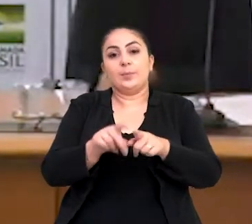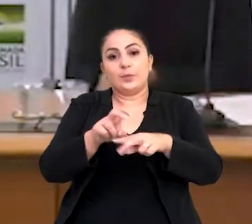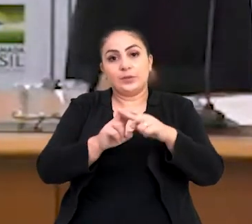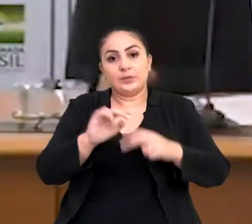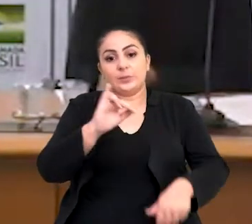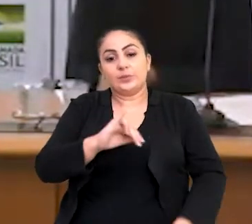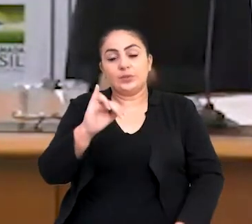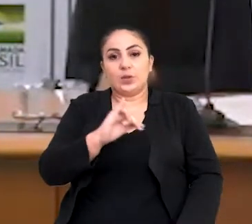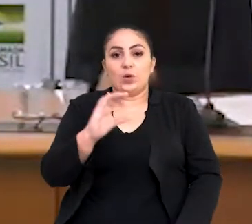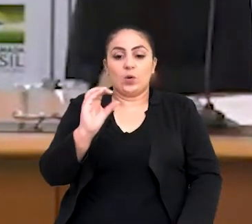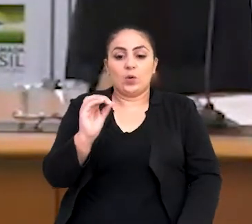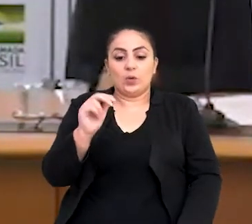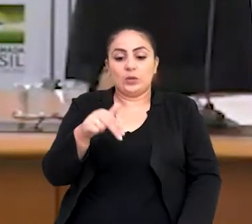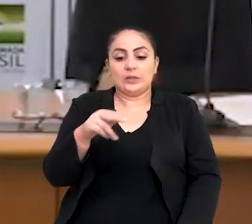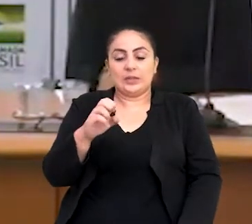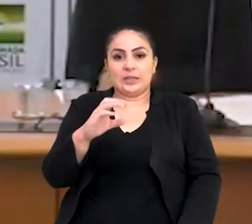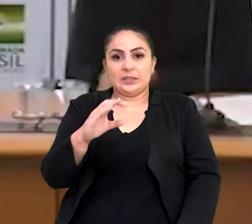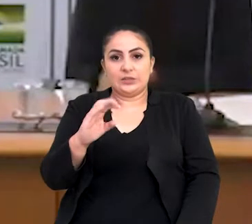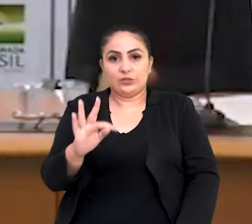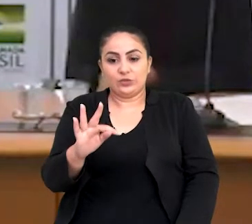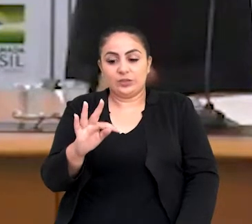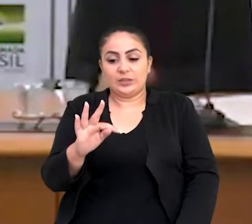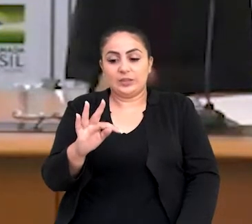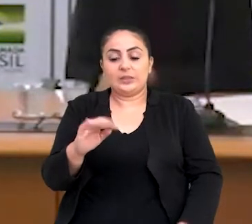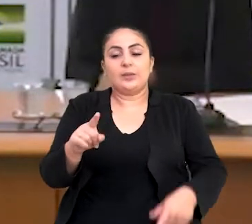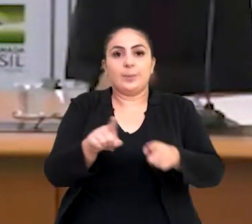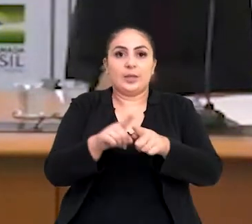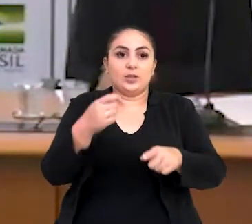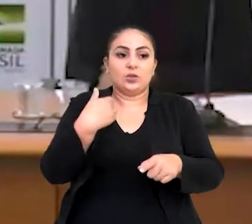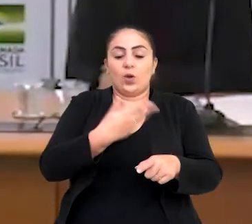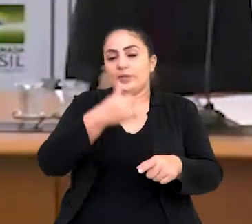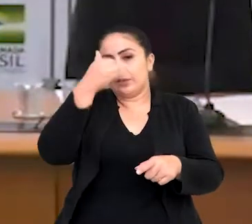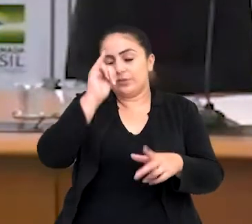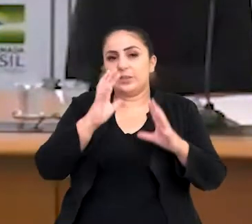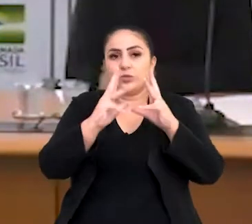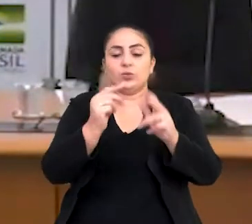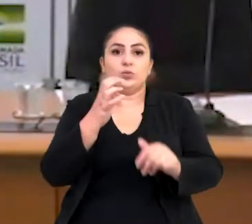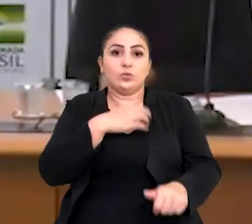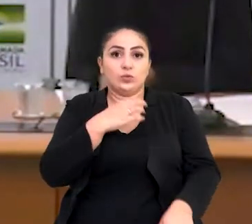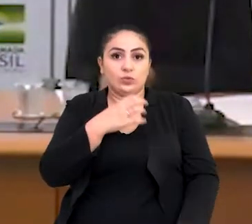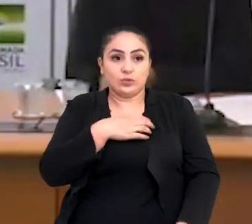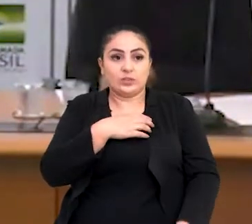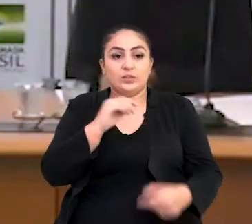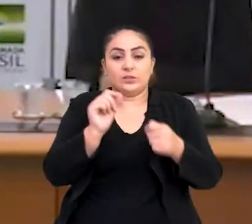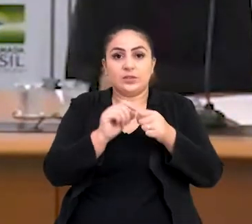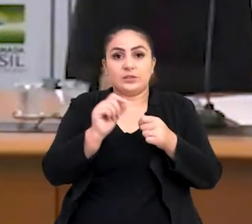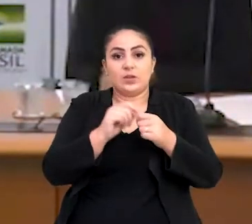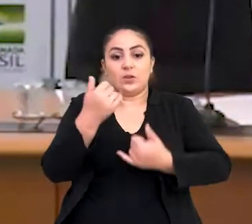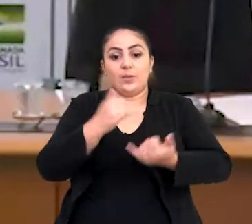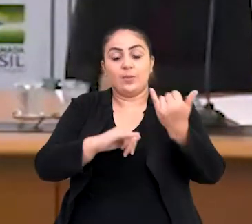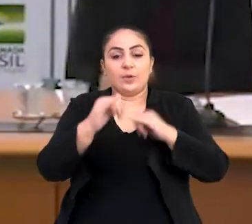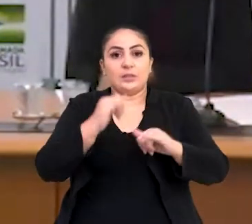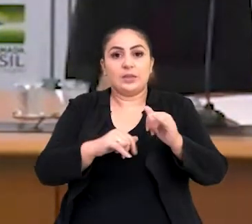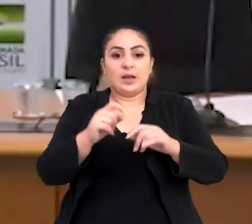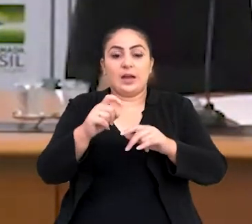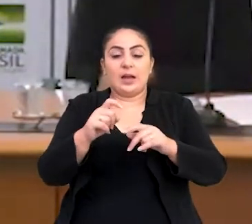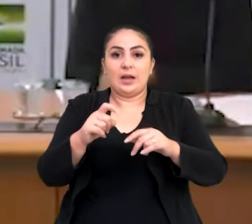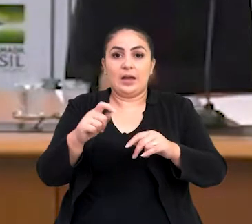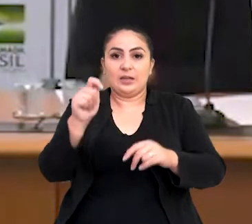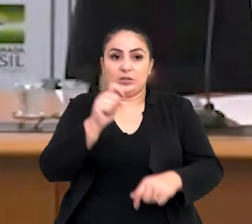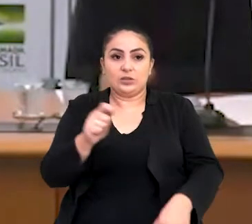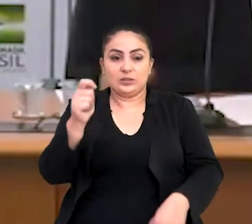do ConectSUS e da carteira de vacinação digital, porque nós temos que evitar de todas as formas, os laboratórios têm nos alertado,